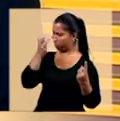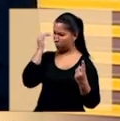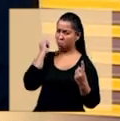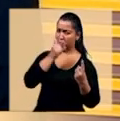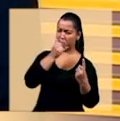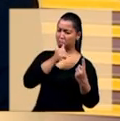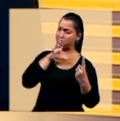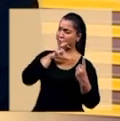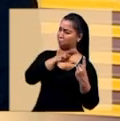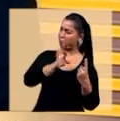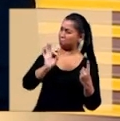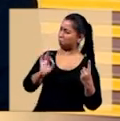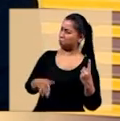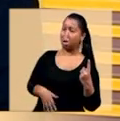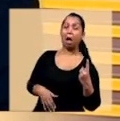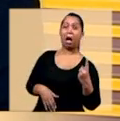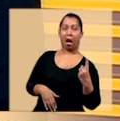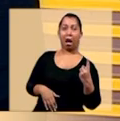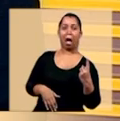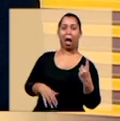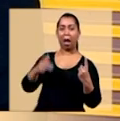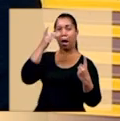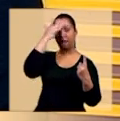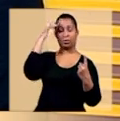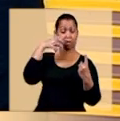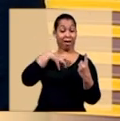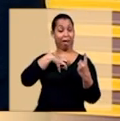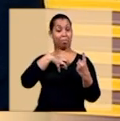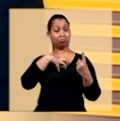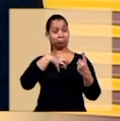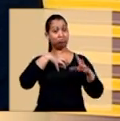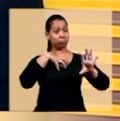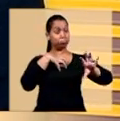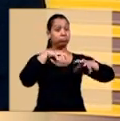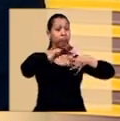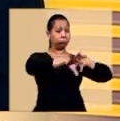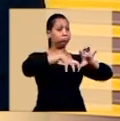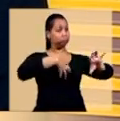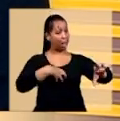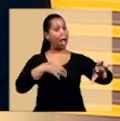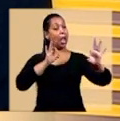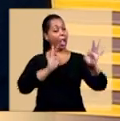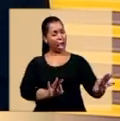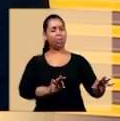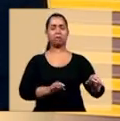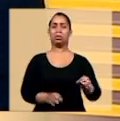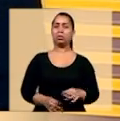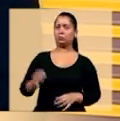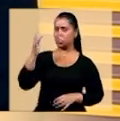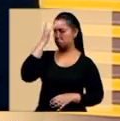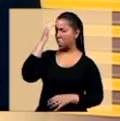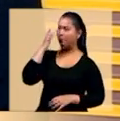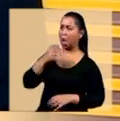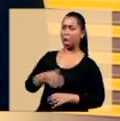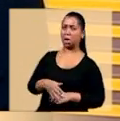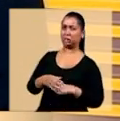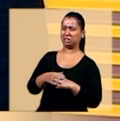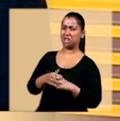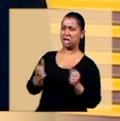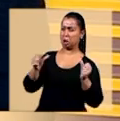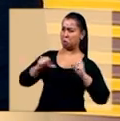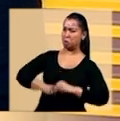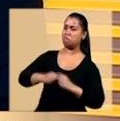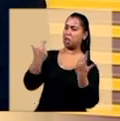né? Ninguém entende o que acontece. Quem se identifica tem empatia com o outro. Tem aquele que é ruinzinho, igual o chefe, né? Não